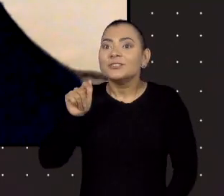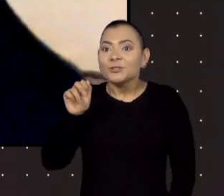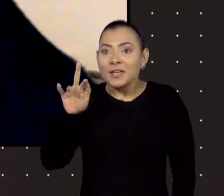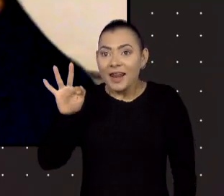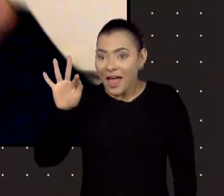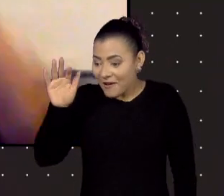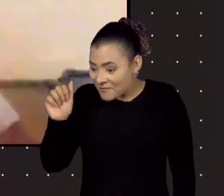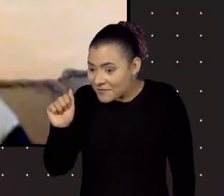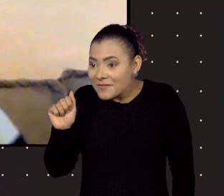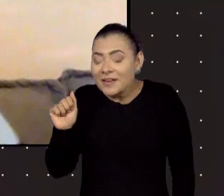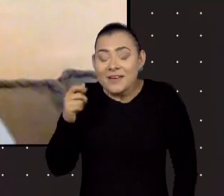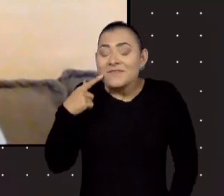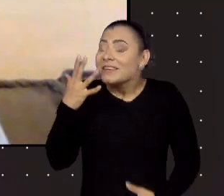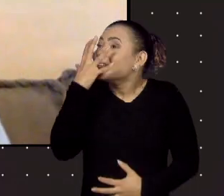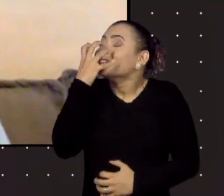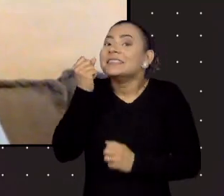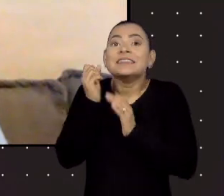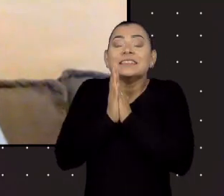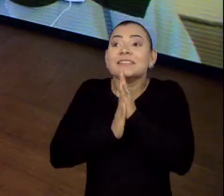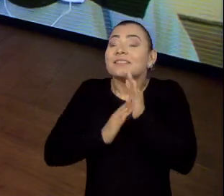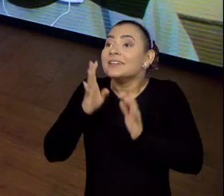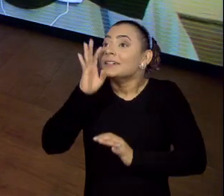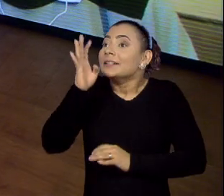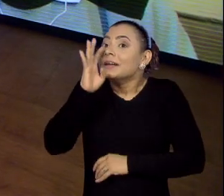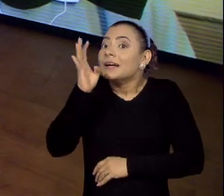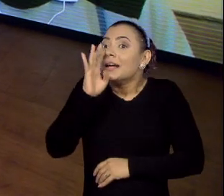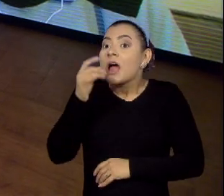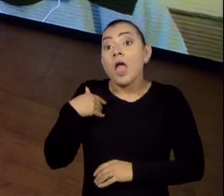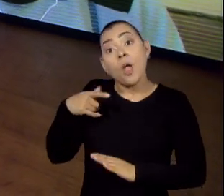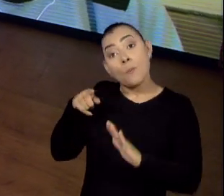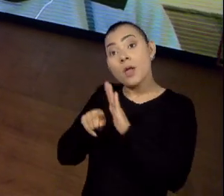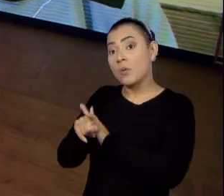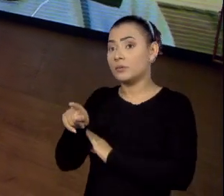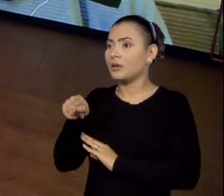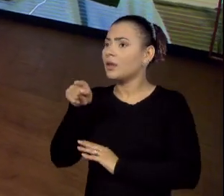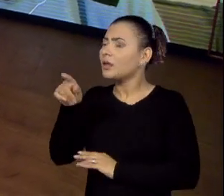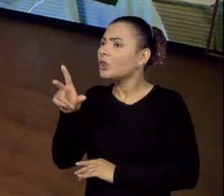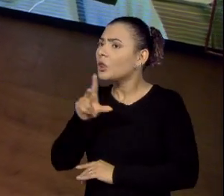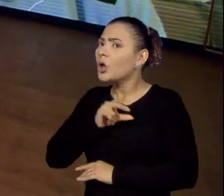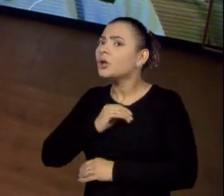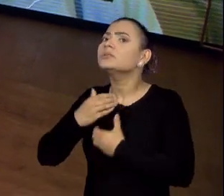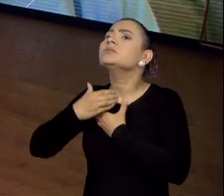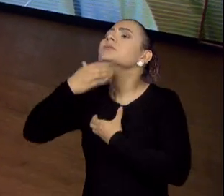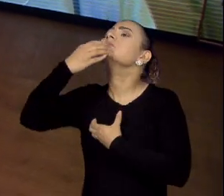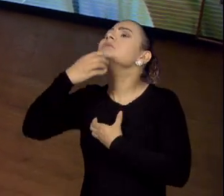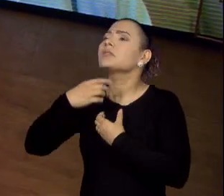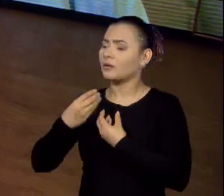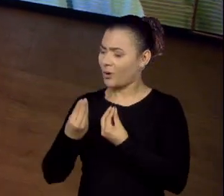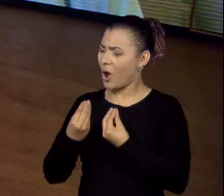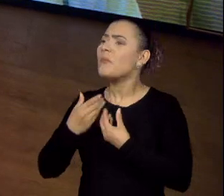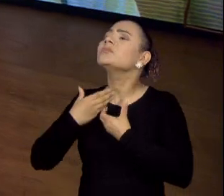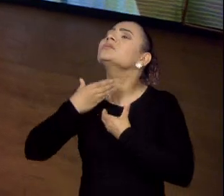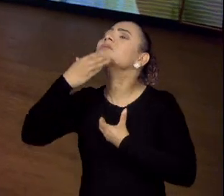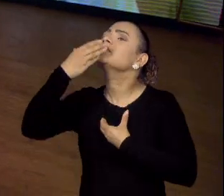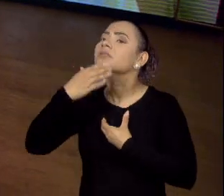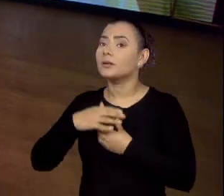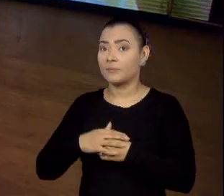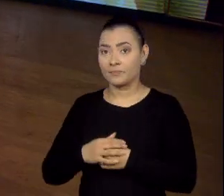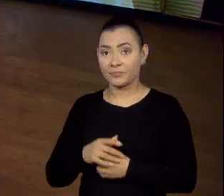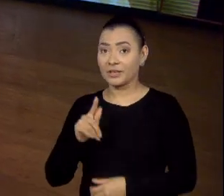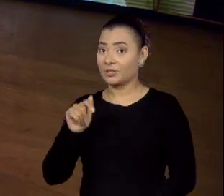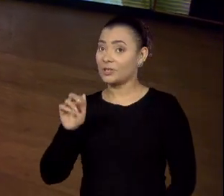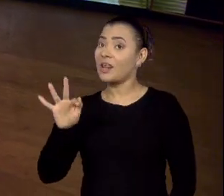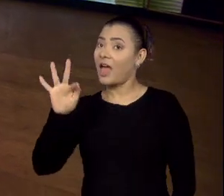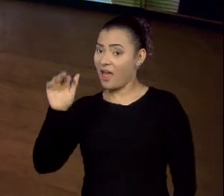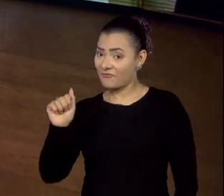fascinado com aquilo, E perguntei para o homem, essa girafa, como é que é esse pescoço? Ele falou, tem girafa muito